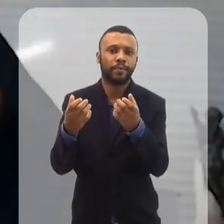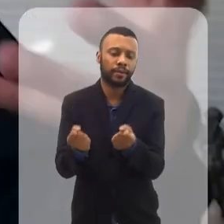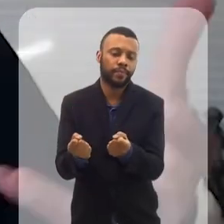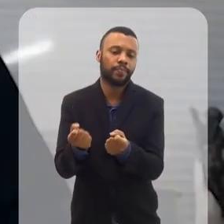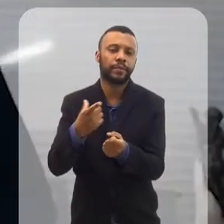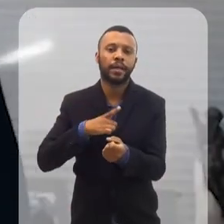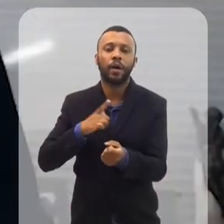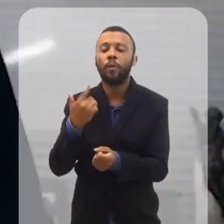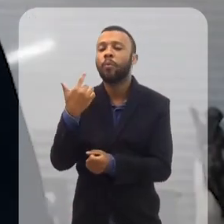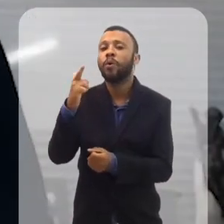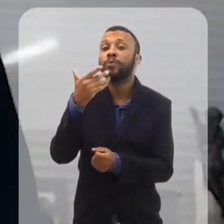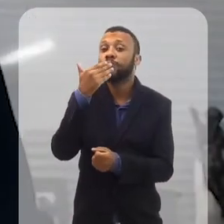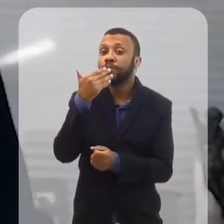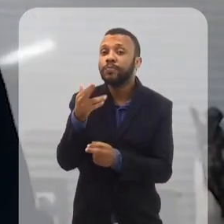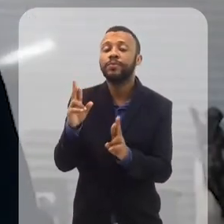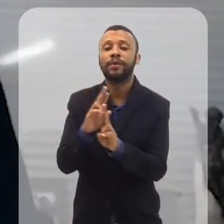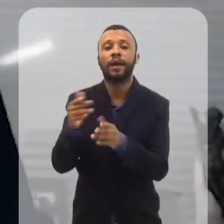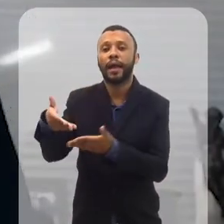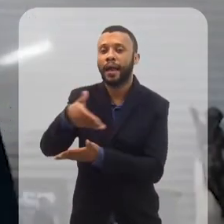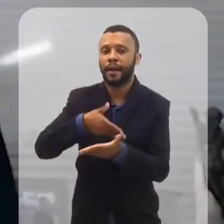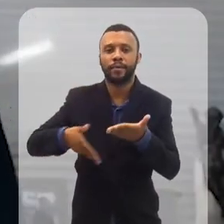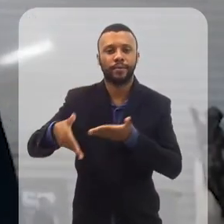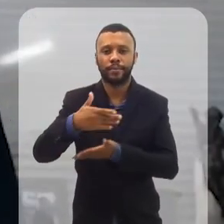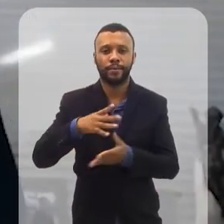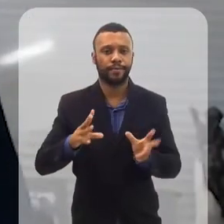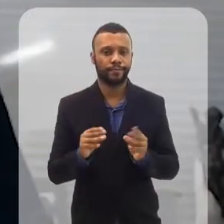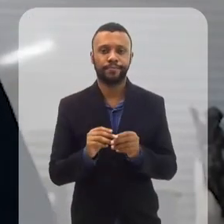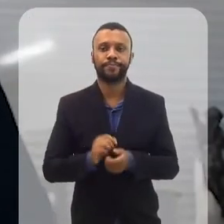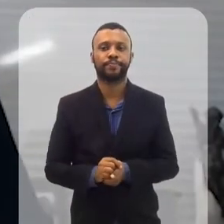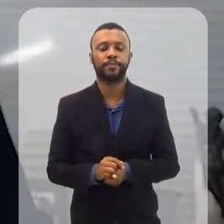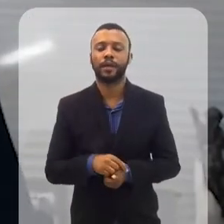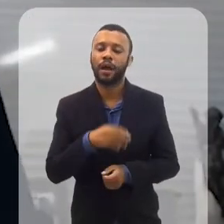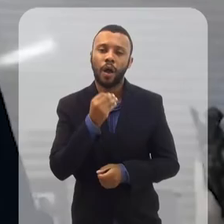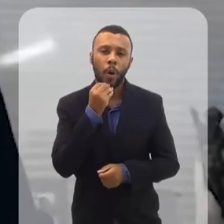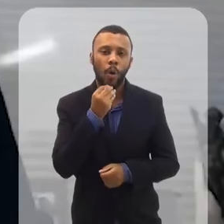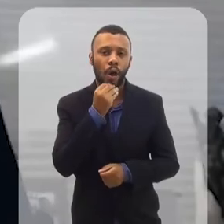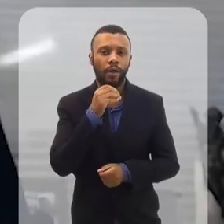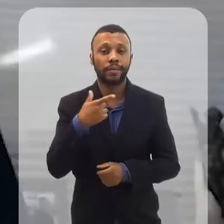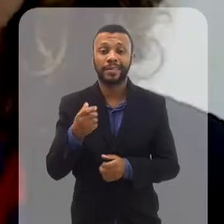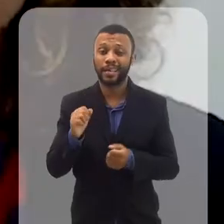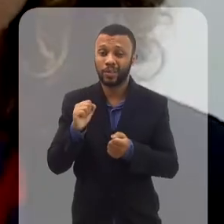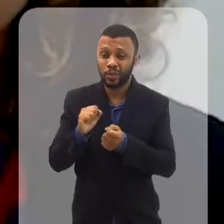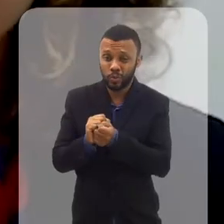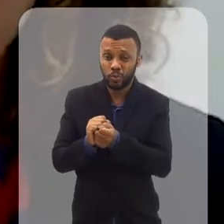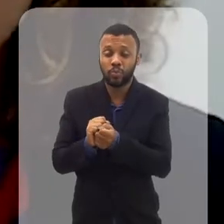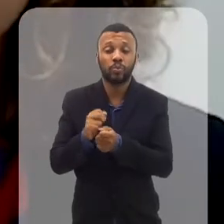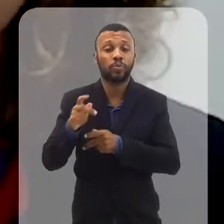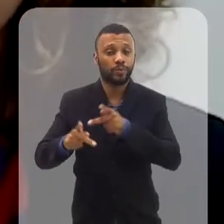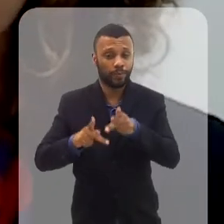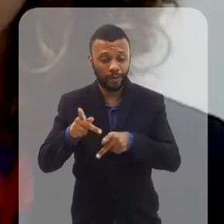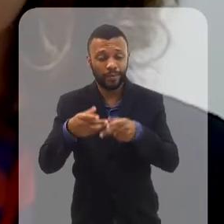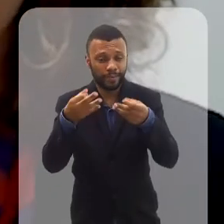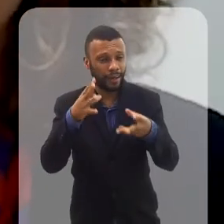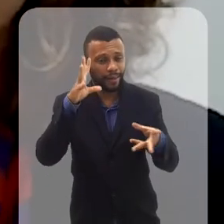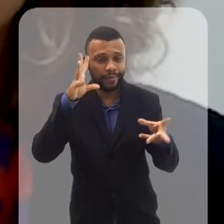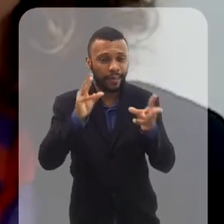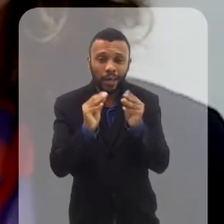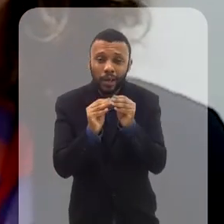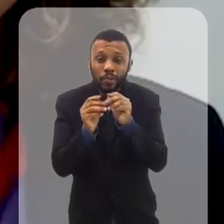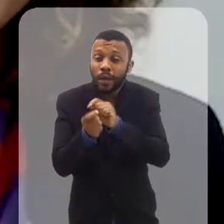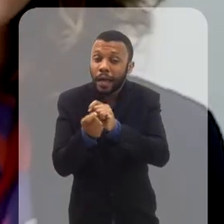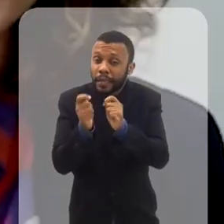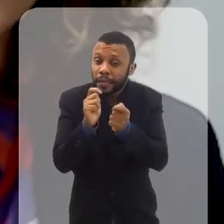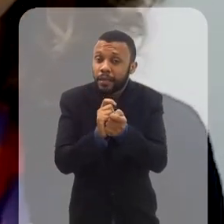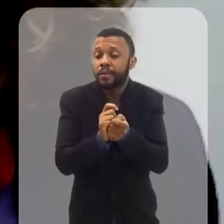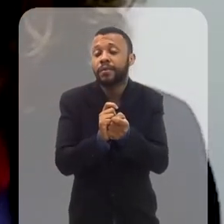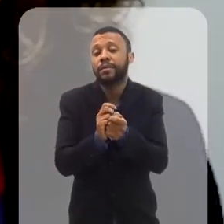as pessoas vão estar realmente com uma outra dinâmica de relacionamento interpessoal. É a oportunidade de estar onde o povo está. Eu acho que,